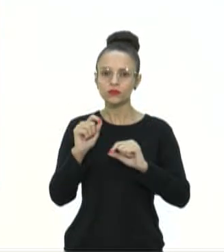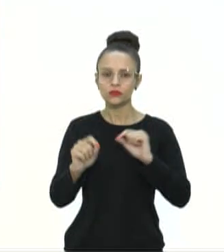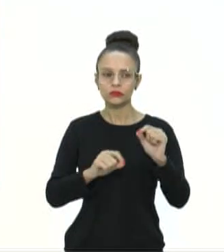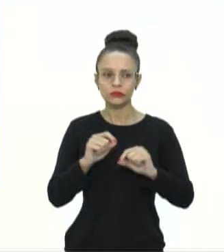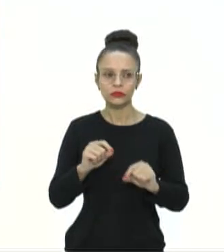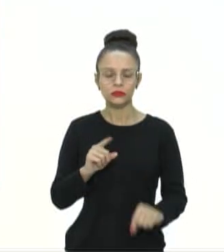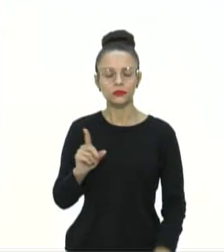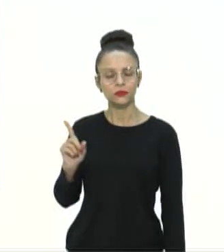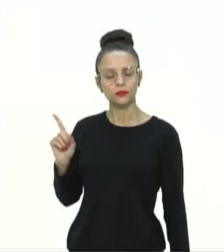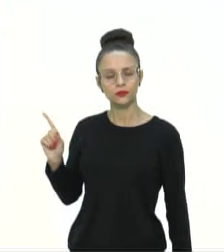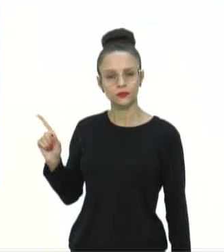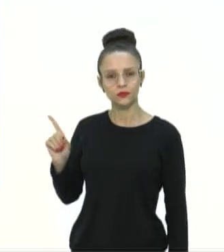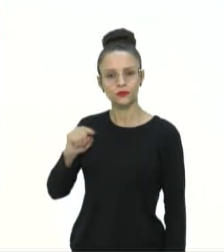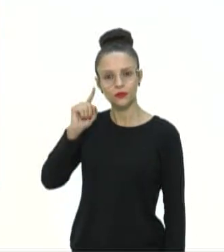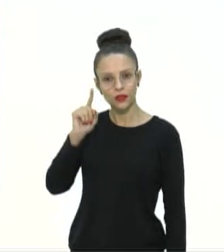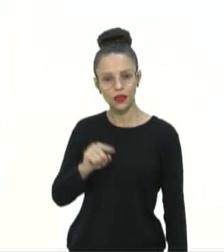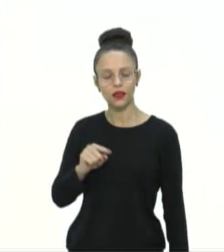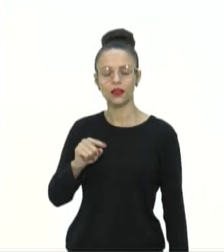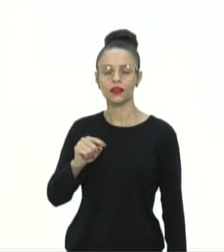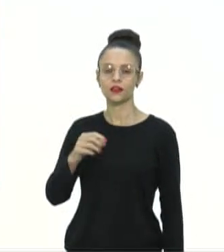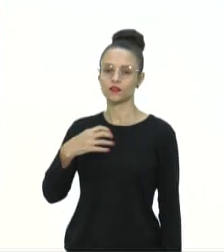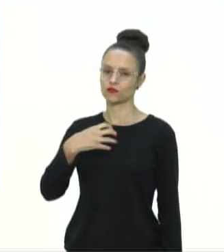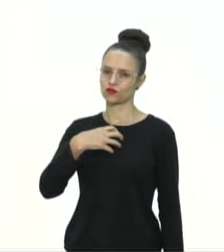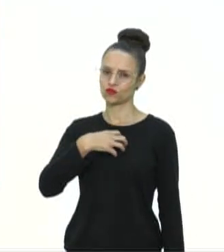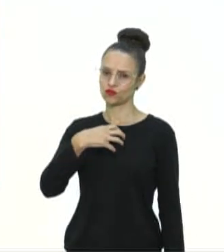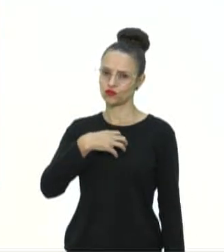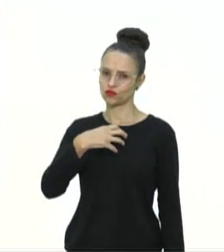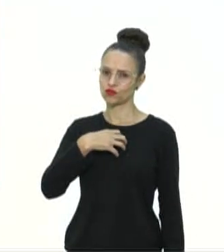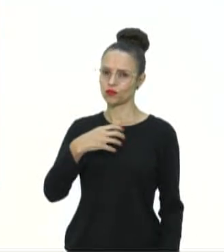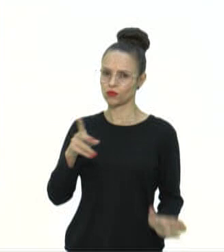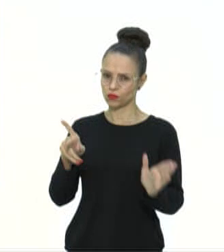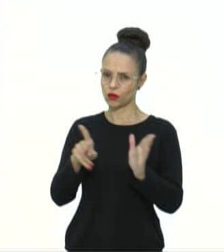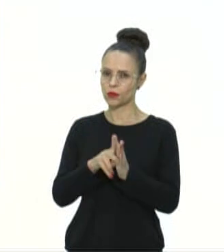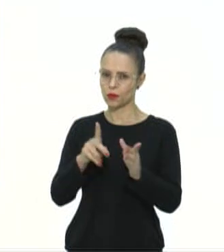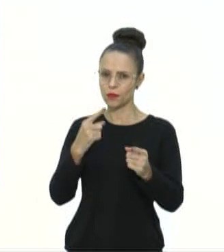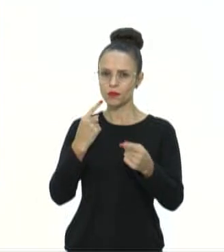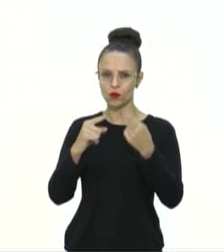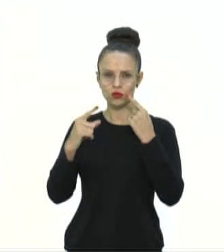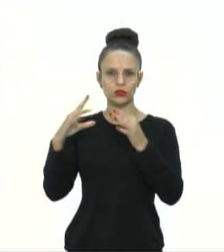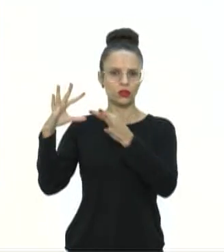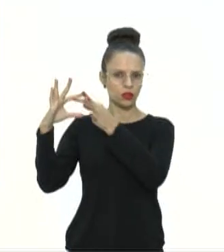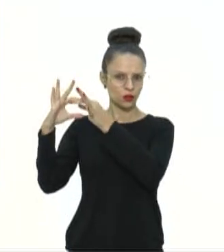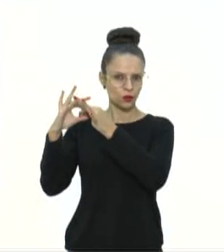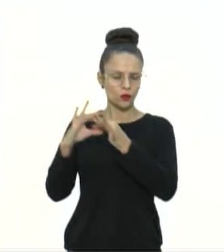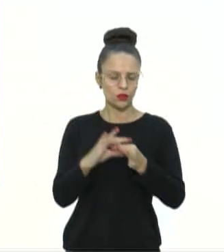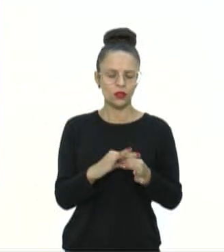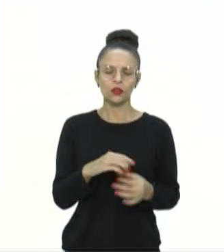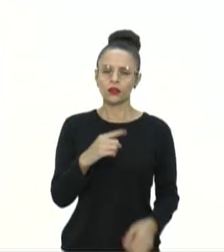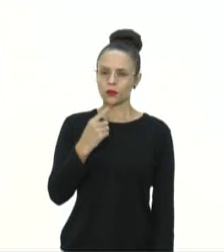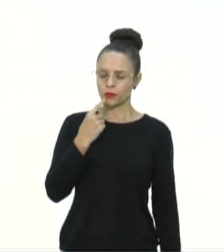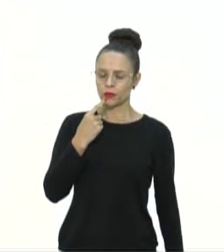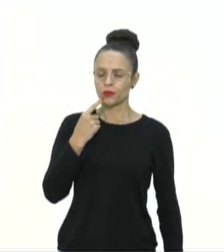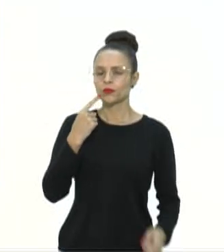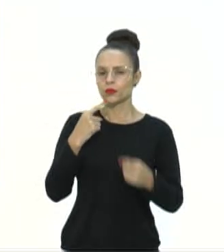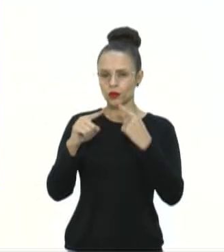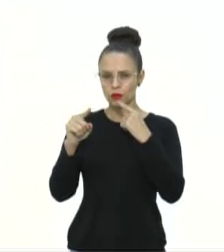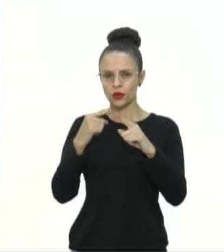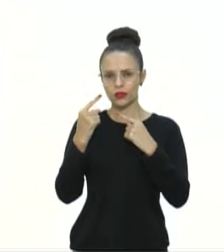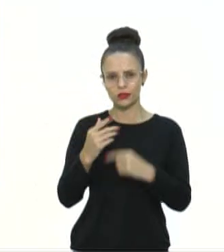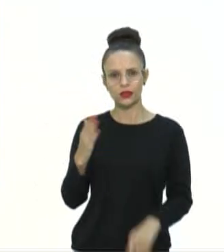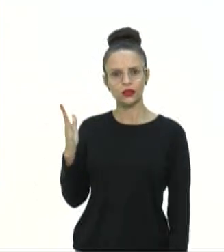que aqui é um estilo de música, é um contexto que eles estão trabalhando e é